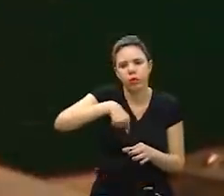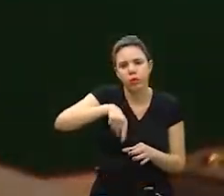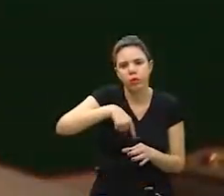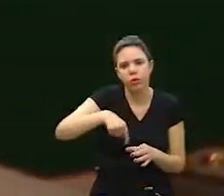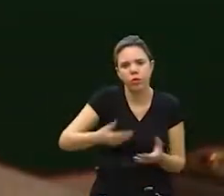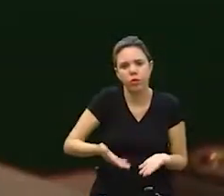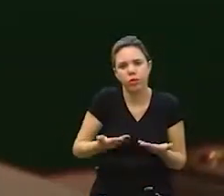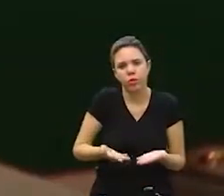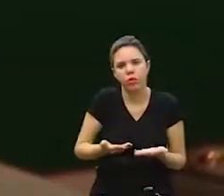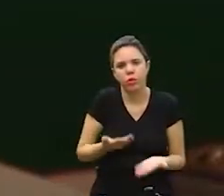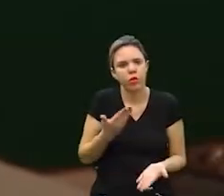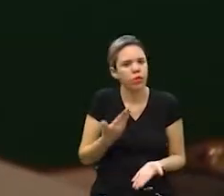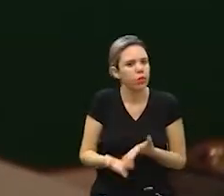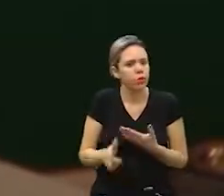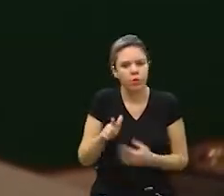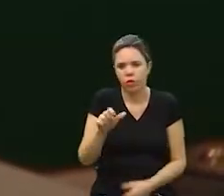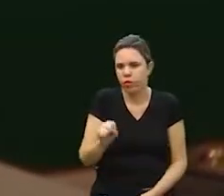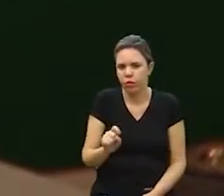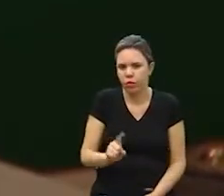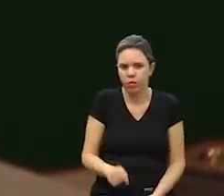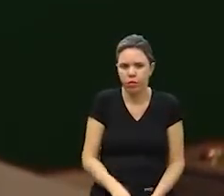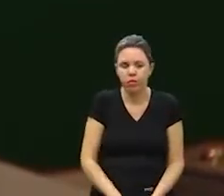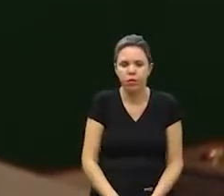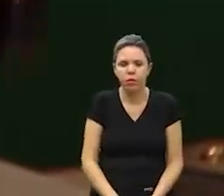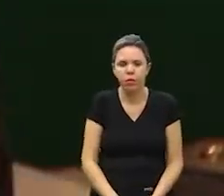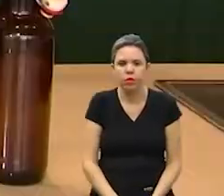Mexa levemente para não perder o gás.